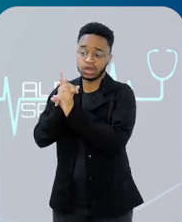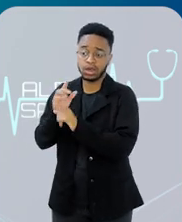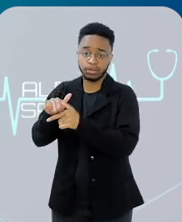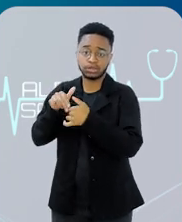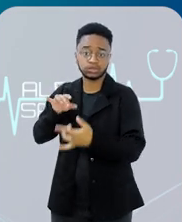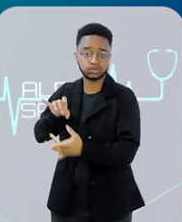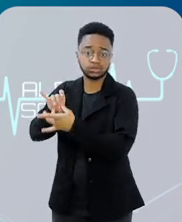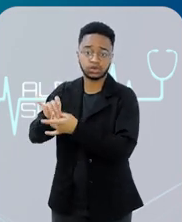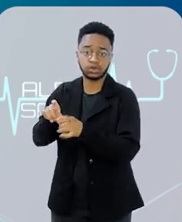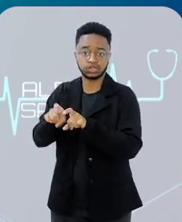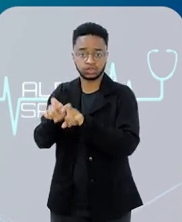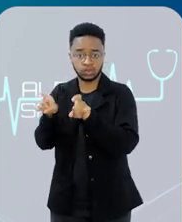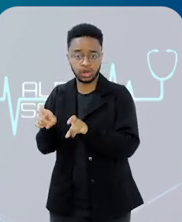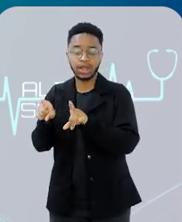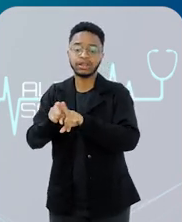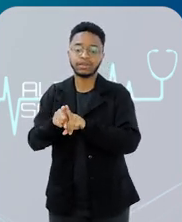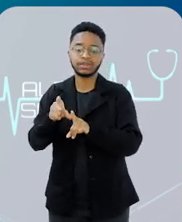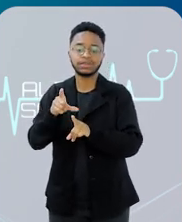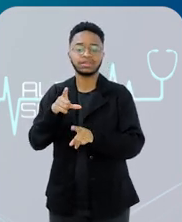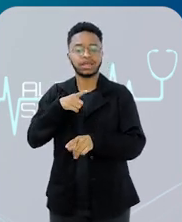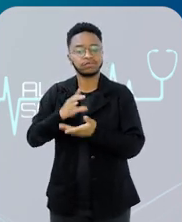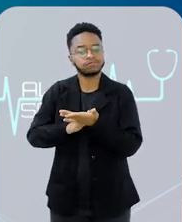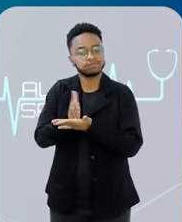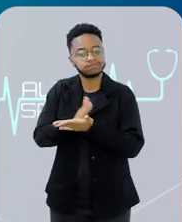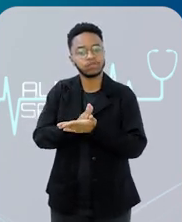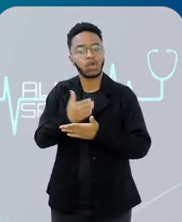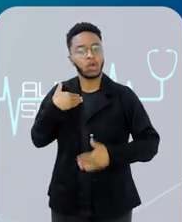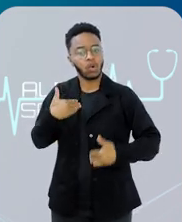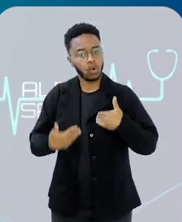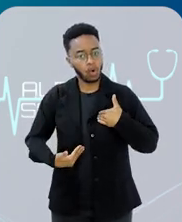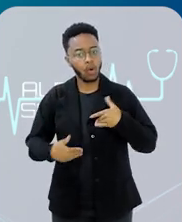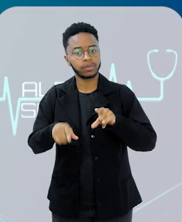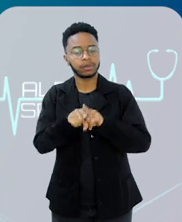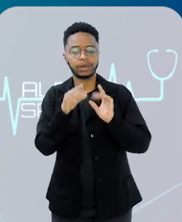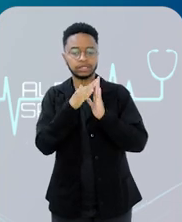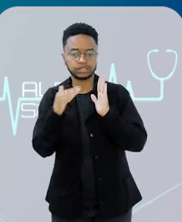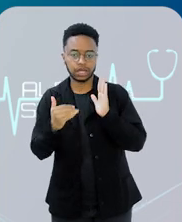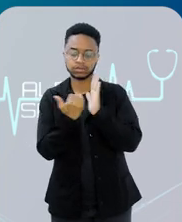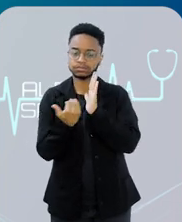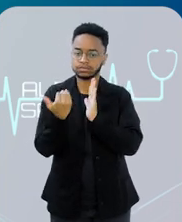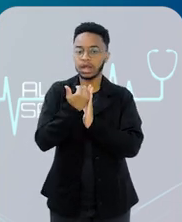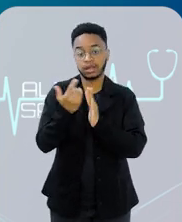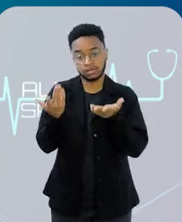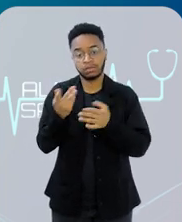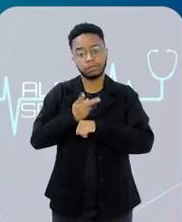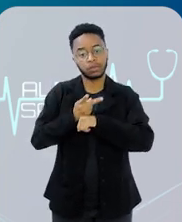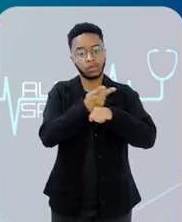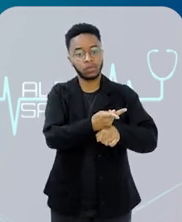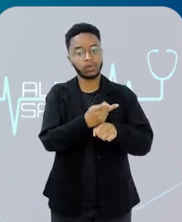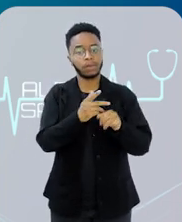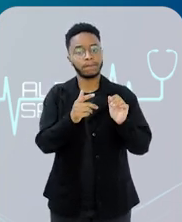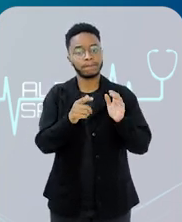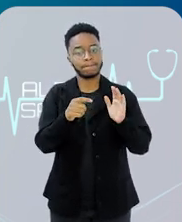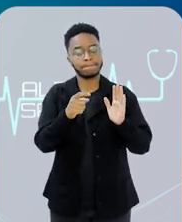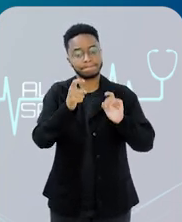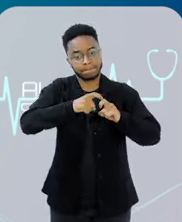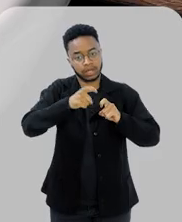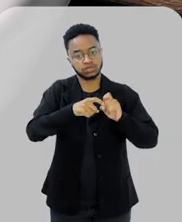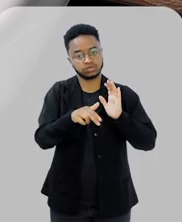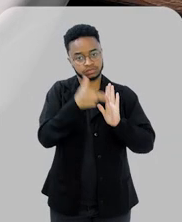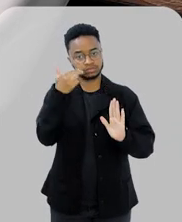ginecologista. Ou quando os desconfortos físicos e estéticos são maiores, aí elas já acabam procurando direto ao cirurgião